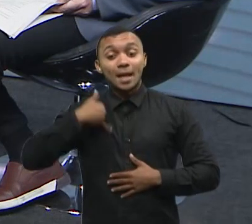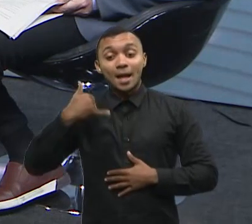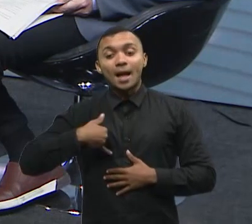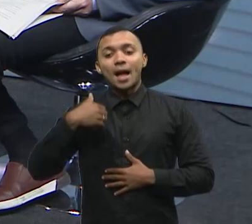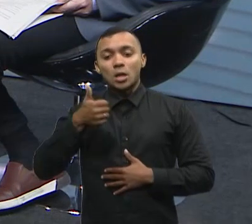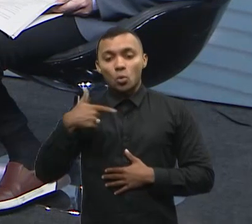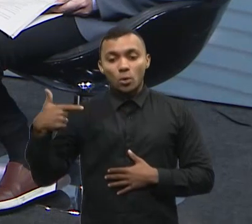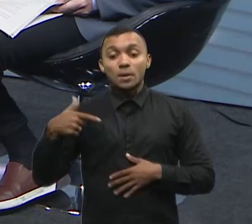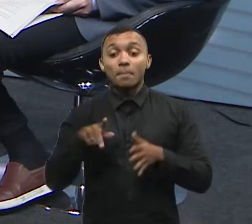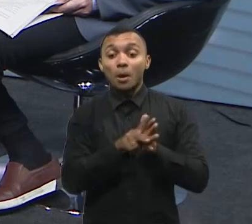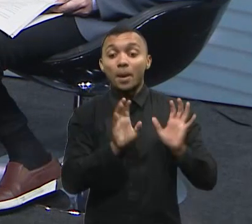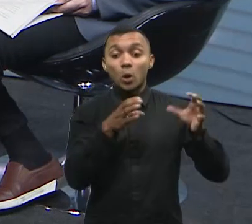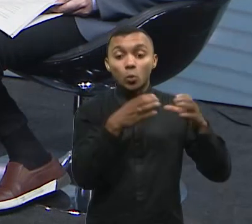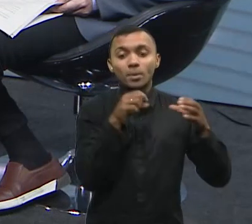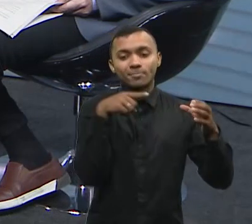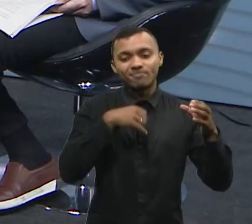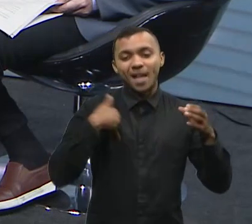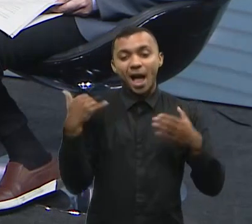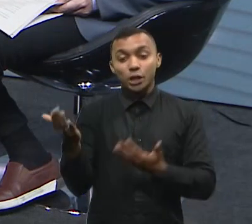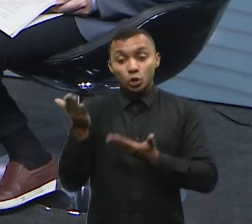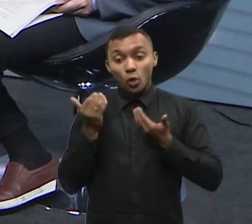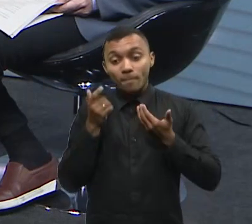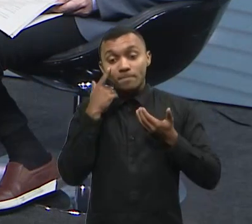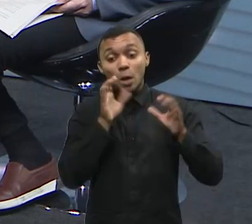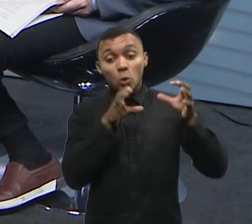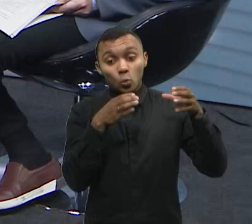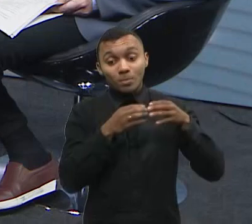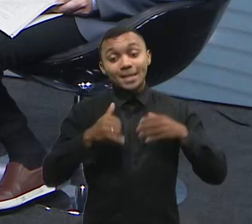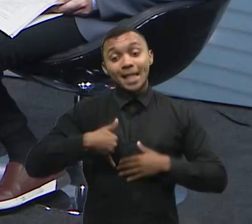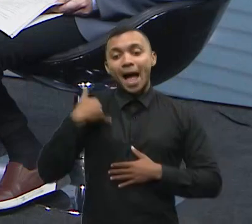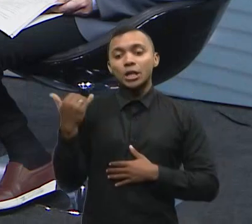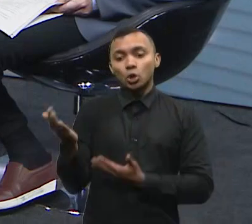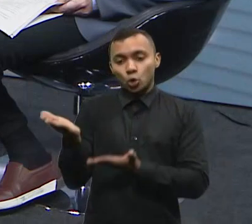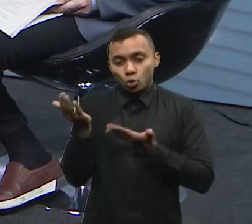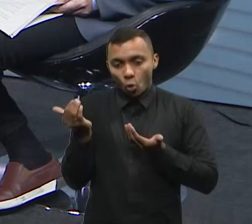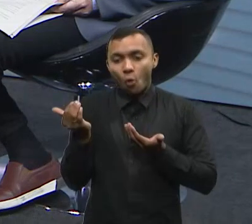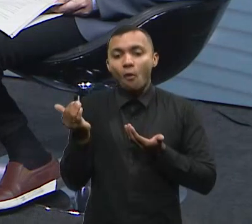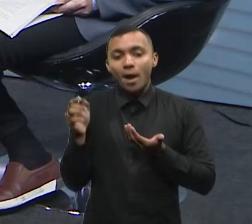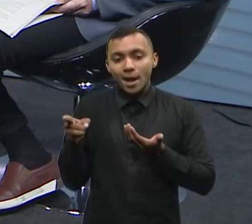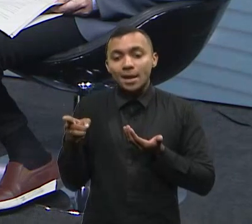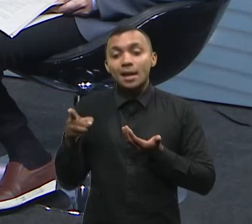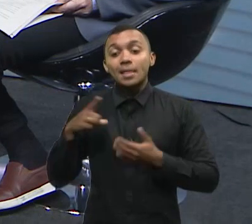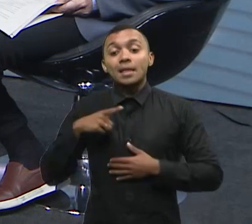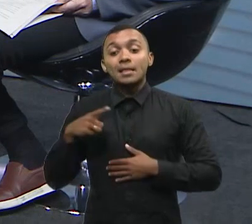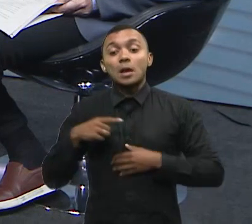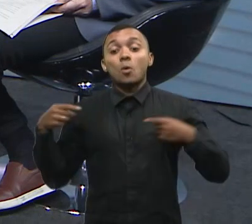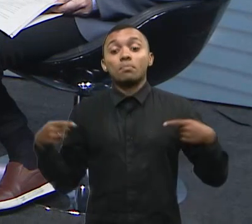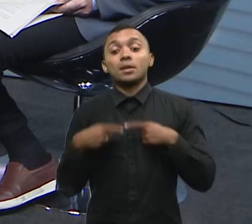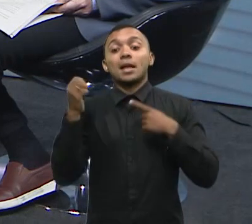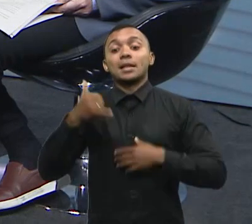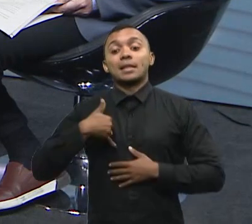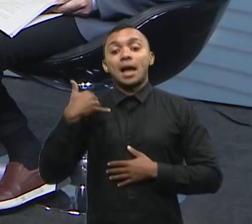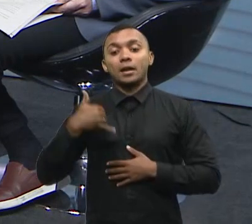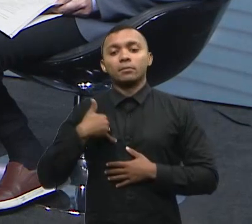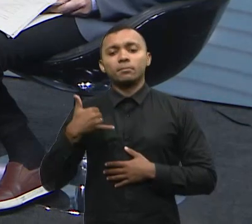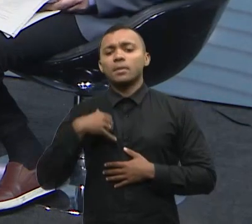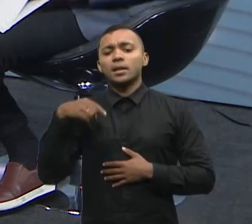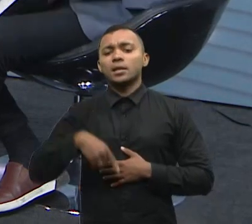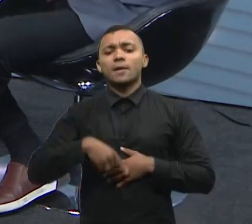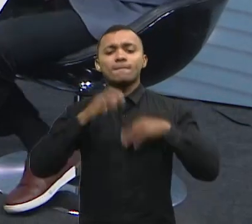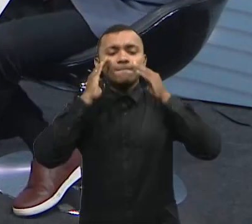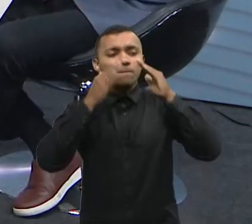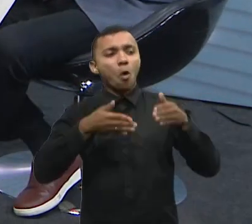entra no grupo de adolescentes. O grupo de adolescentes, ele é um grupo que trabalha habilidades sociais. Então, o que é que eles vão